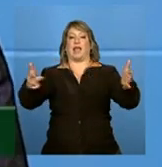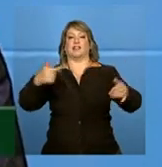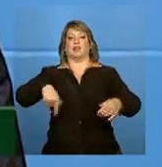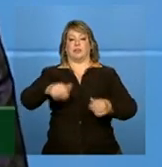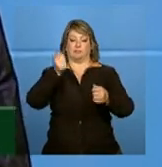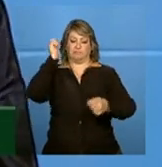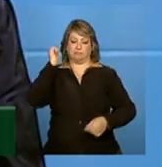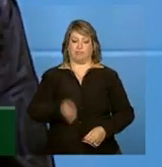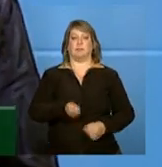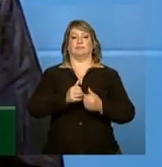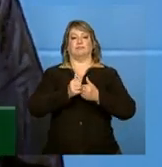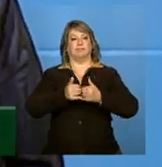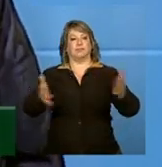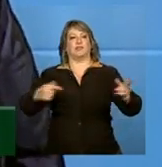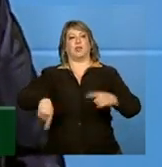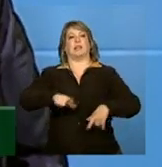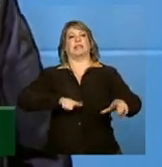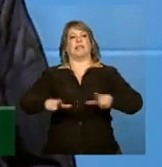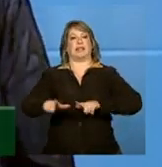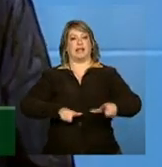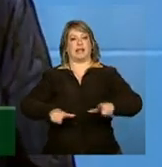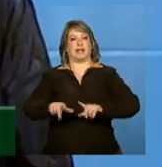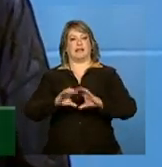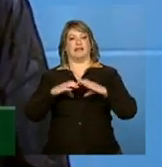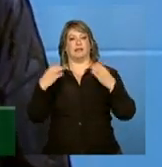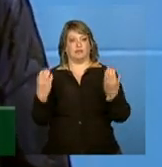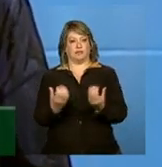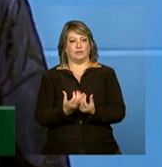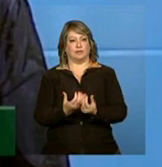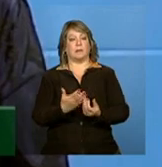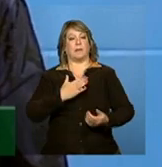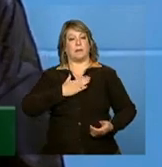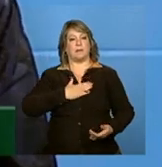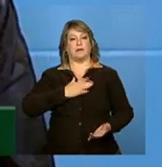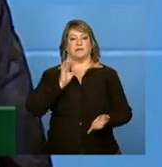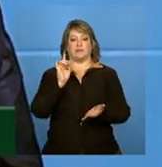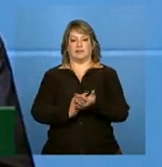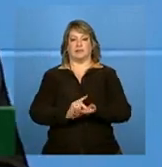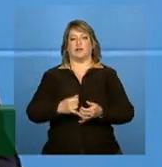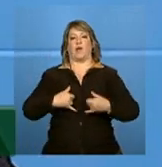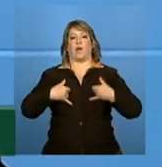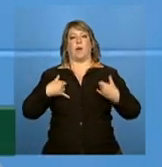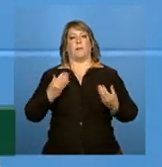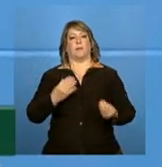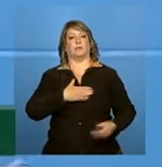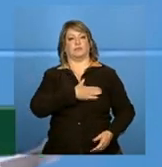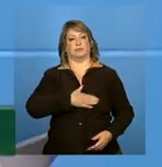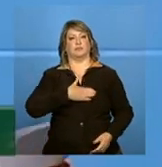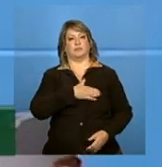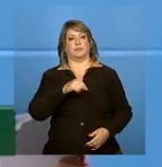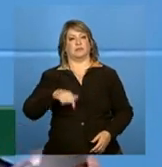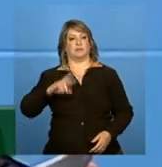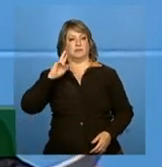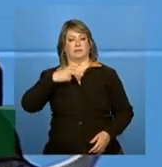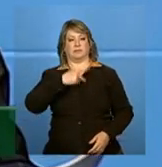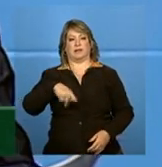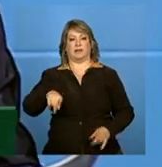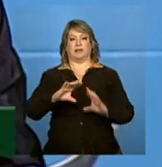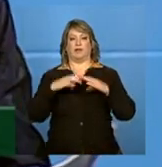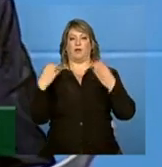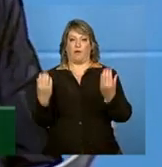nossa, os nossos trabalhos. Para mim, de fato, é uma honra muito grande estar presidindo a conferência e